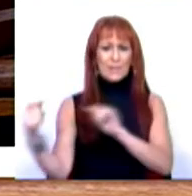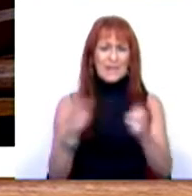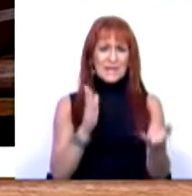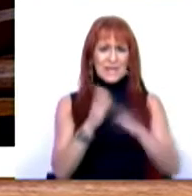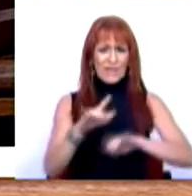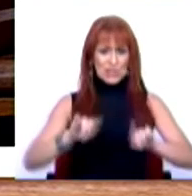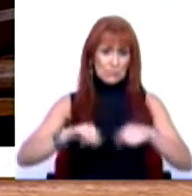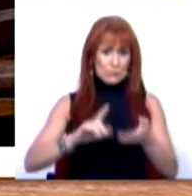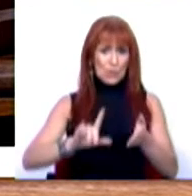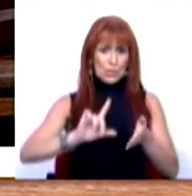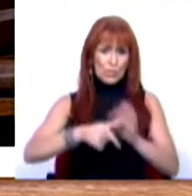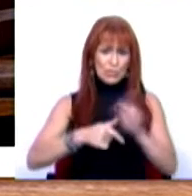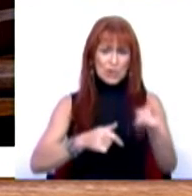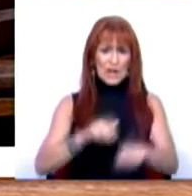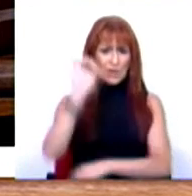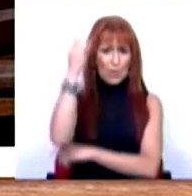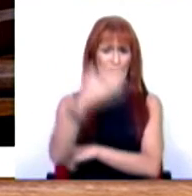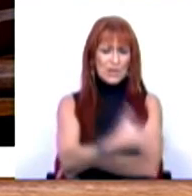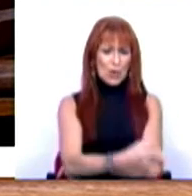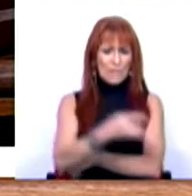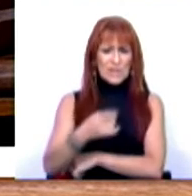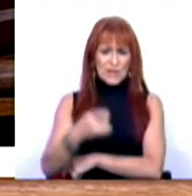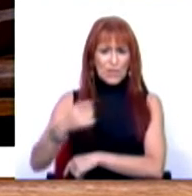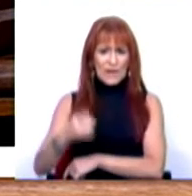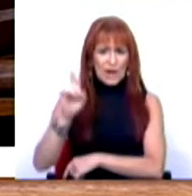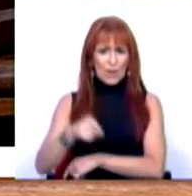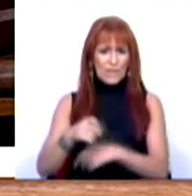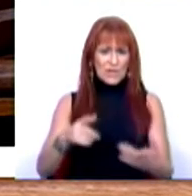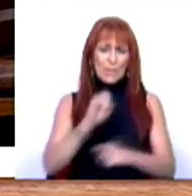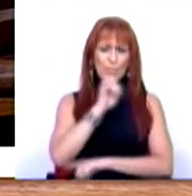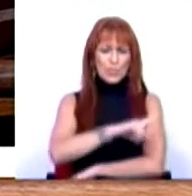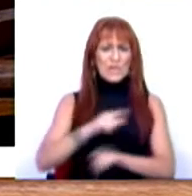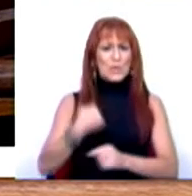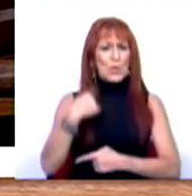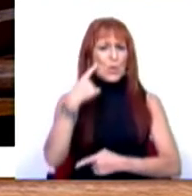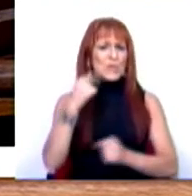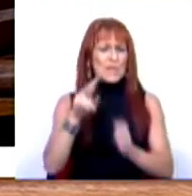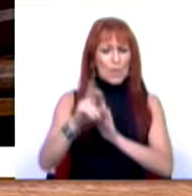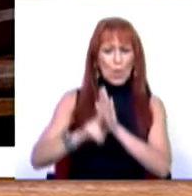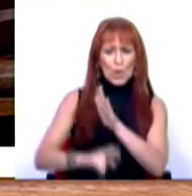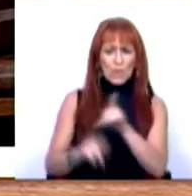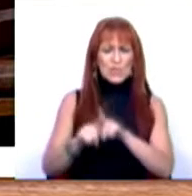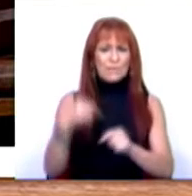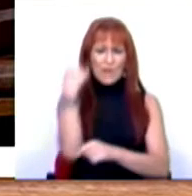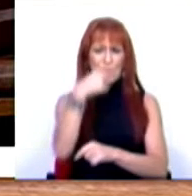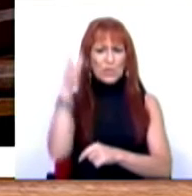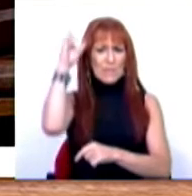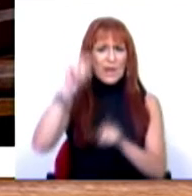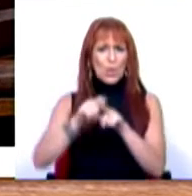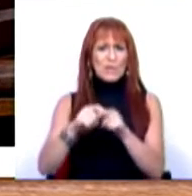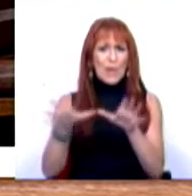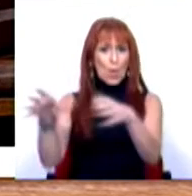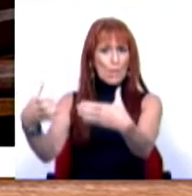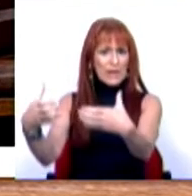através da iniciativa do PAN, o Projeto 999, a possibilidade de reconhecer e regular a figura do animal